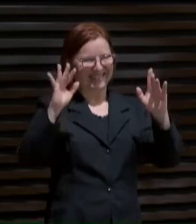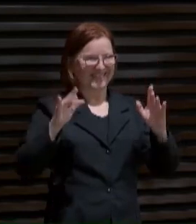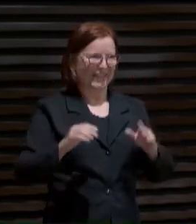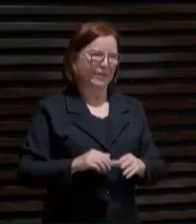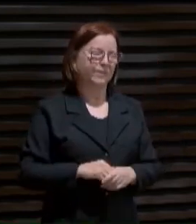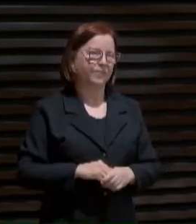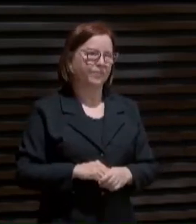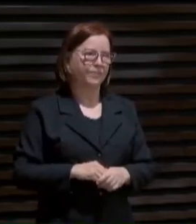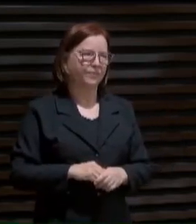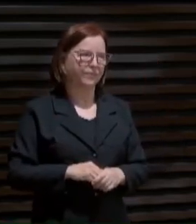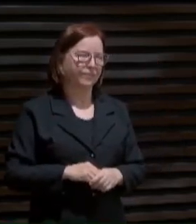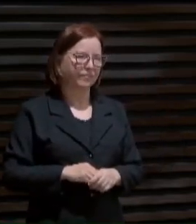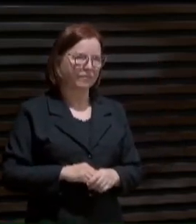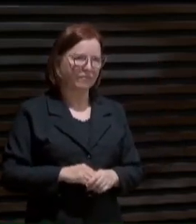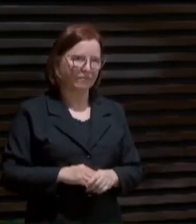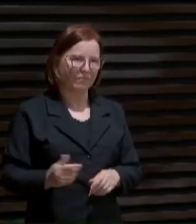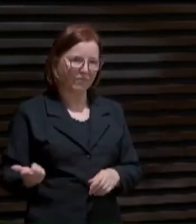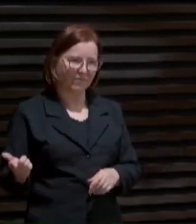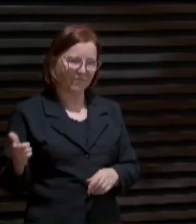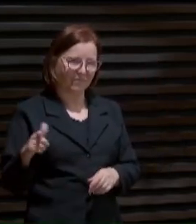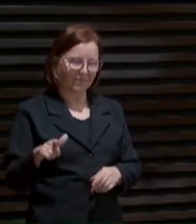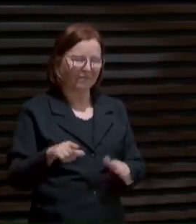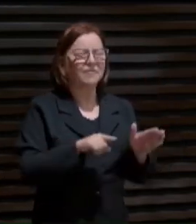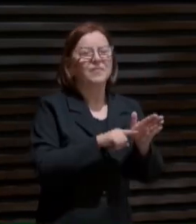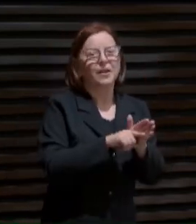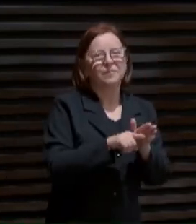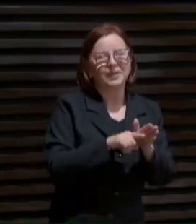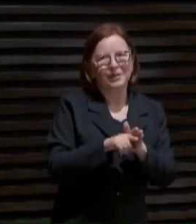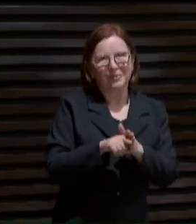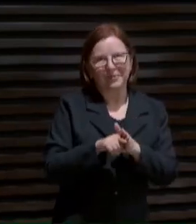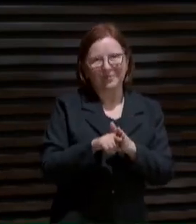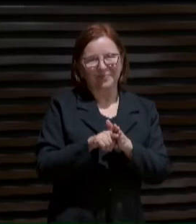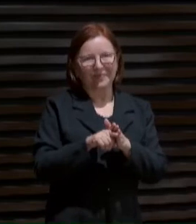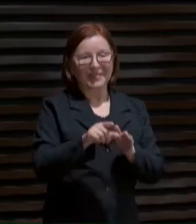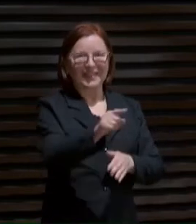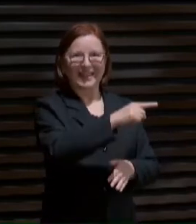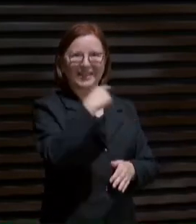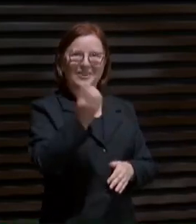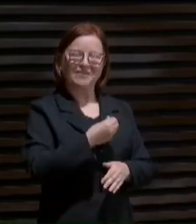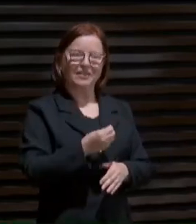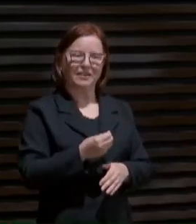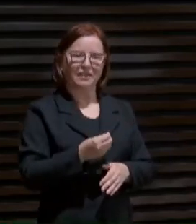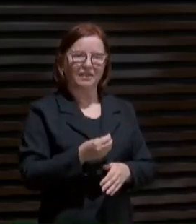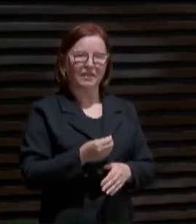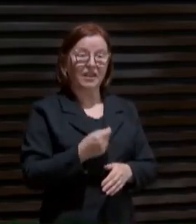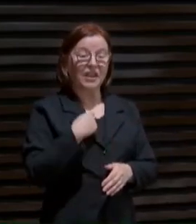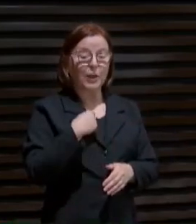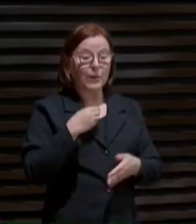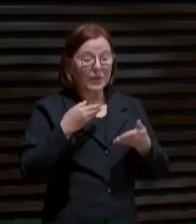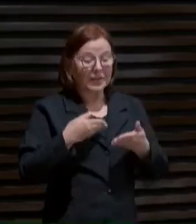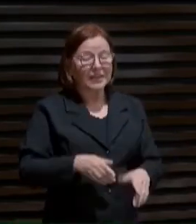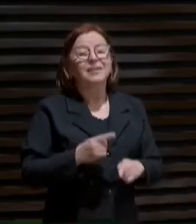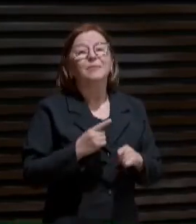bom então voltando a esta esta pergunta questão da nossa vida o que que eu vim fazer o quê que eu